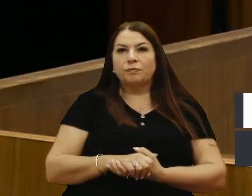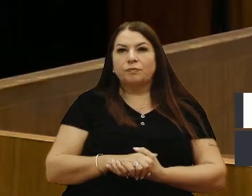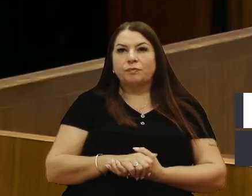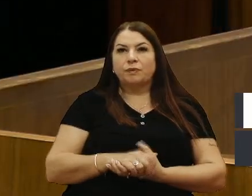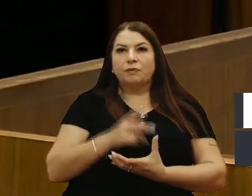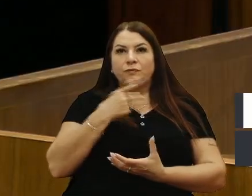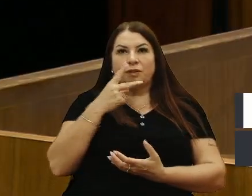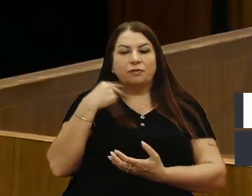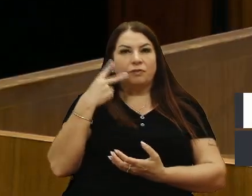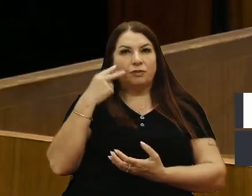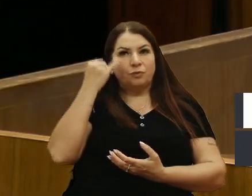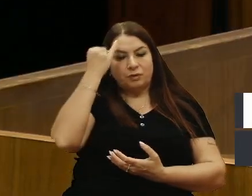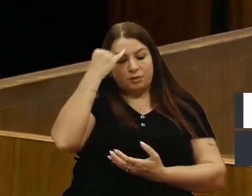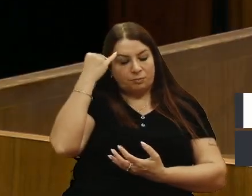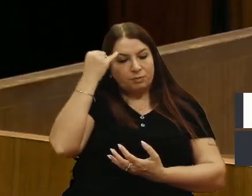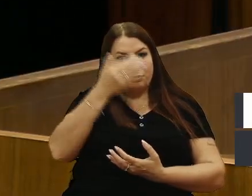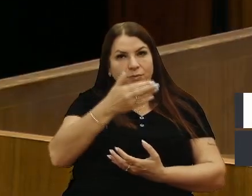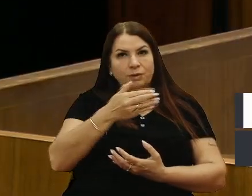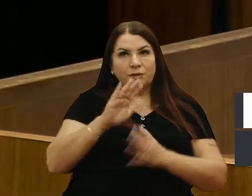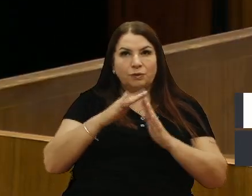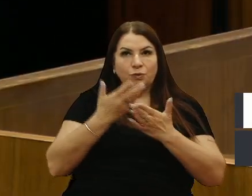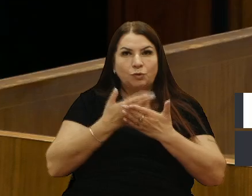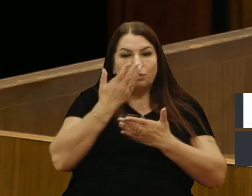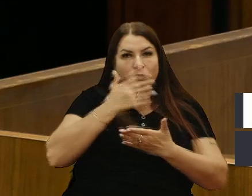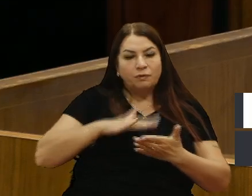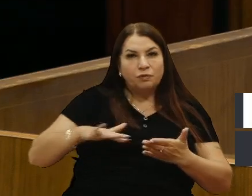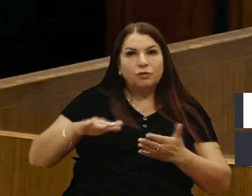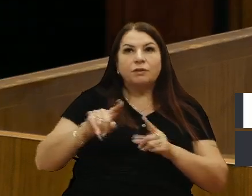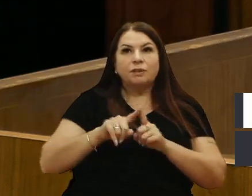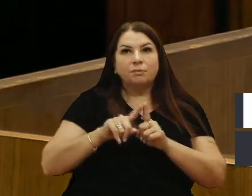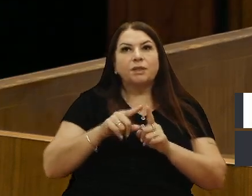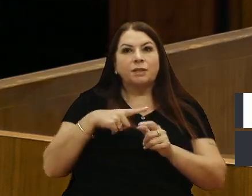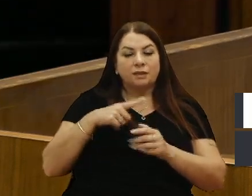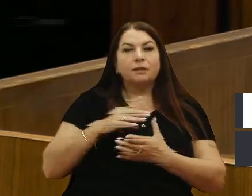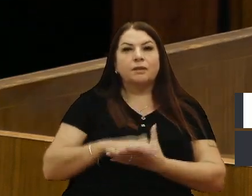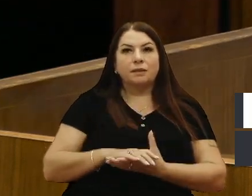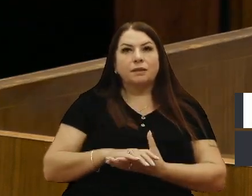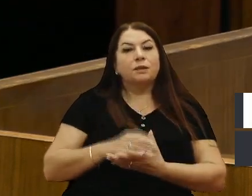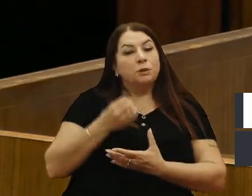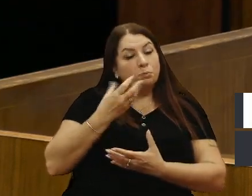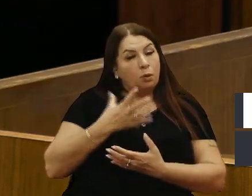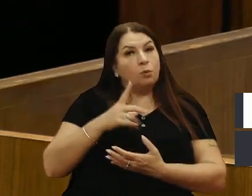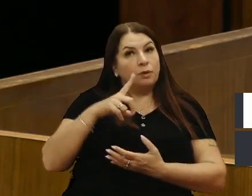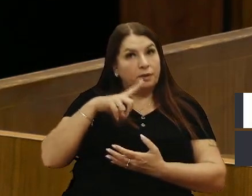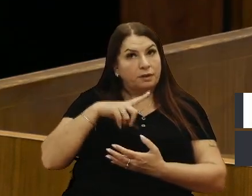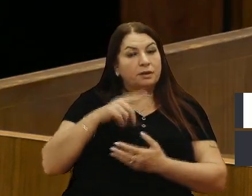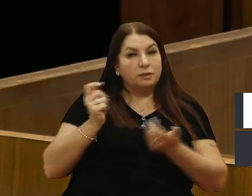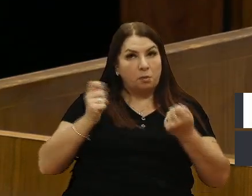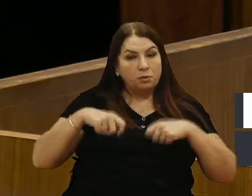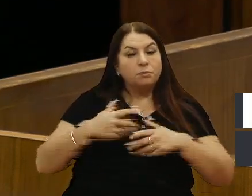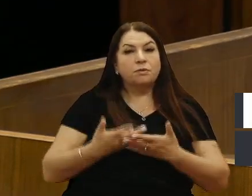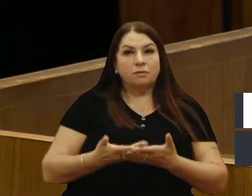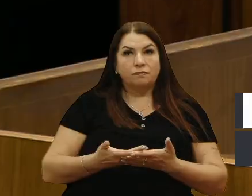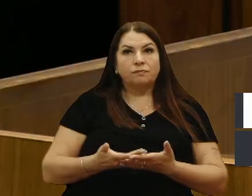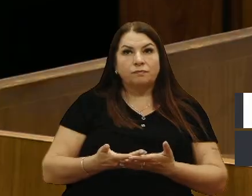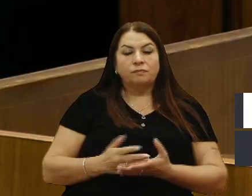fala do vereador D'Ambrós, das escolas de educação infantil, a gente também tem, e que bom que a gente tem essa possibilidade